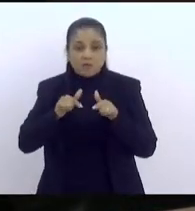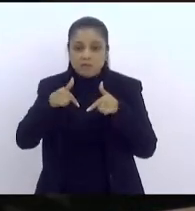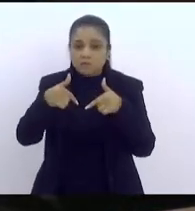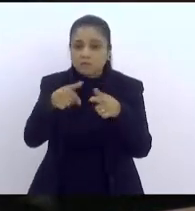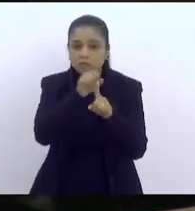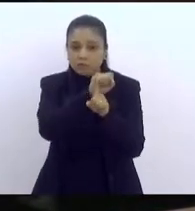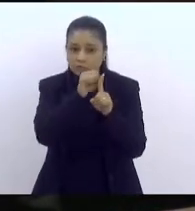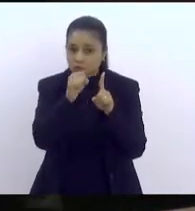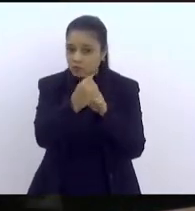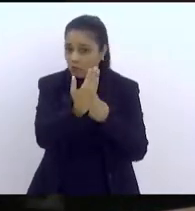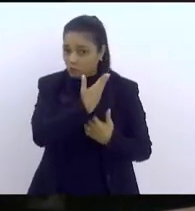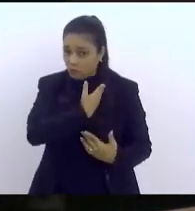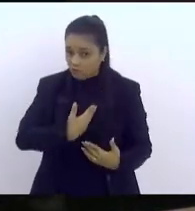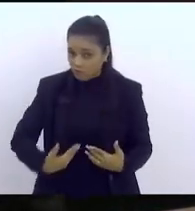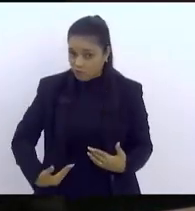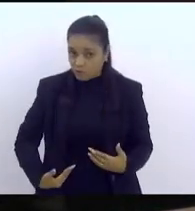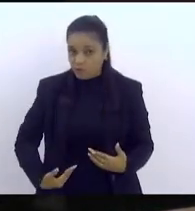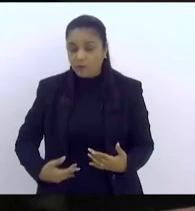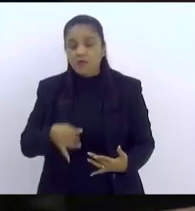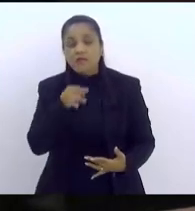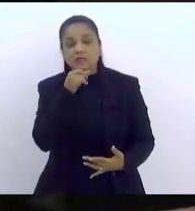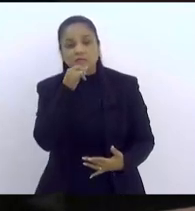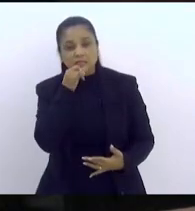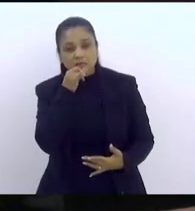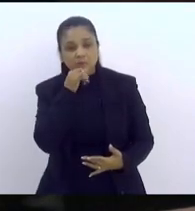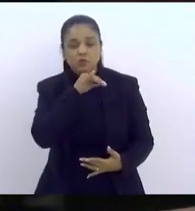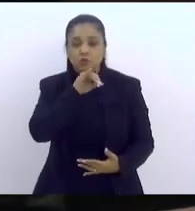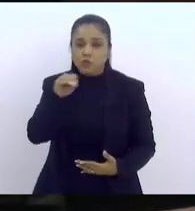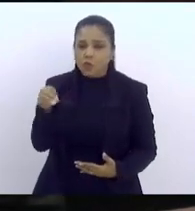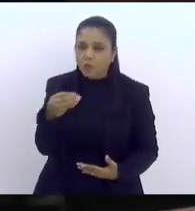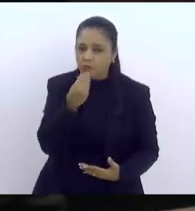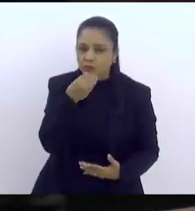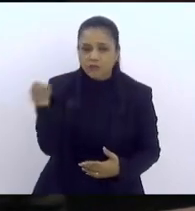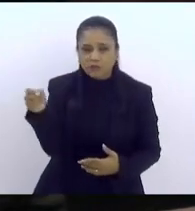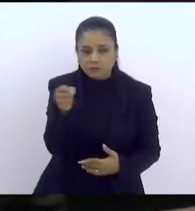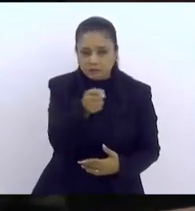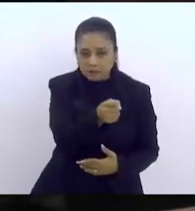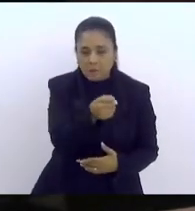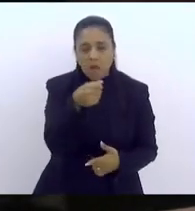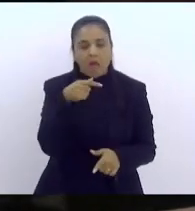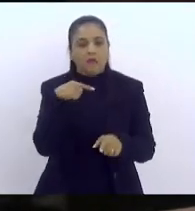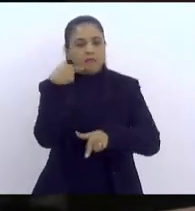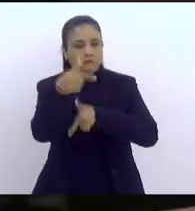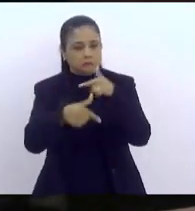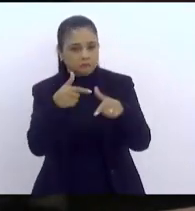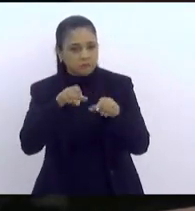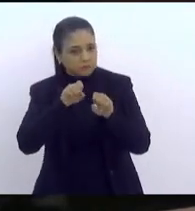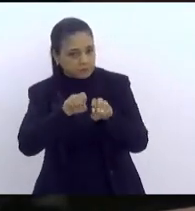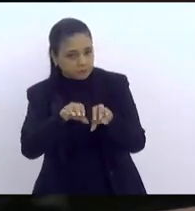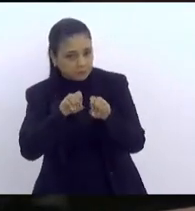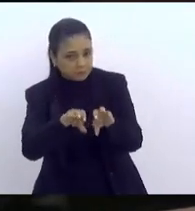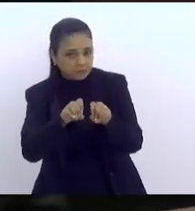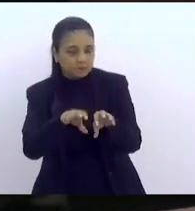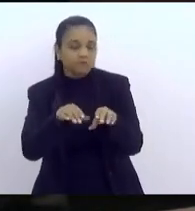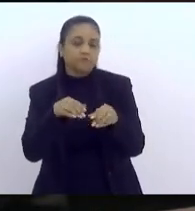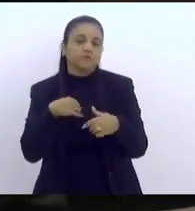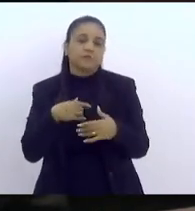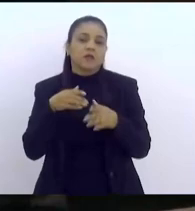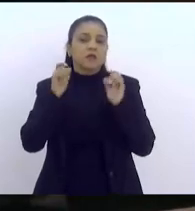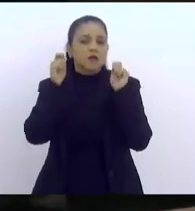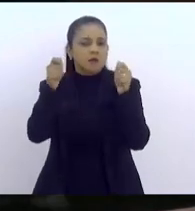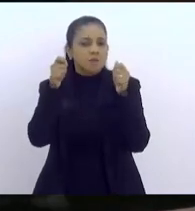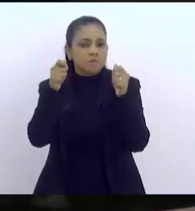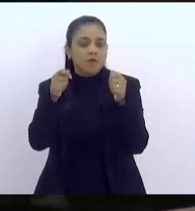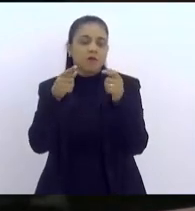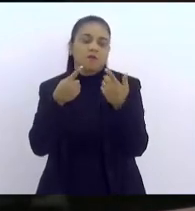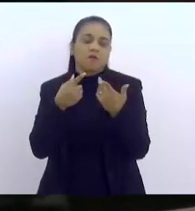sobre, por exemplo, a questão de oportunidade de empregos, de educação, de campanhas de prevenção contra o HIV, etc.,